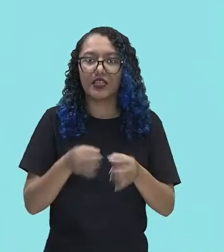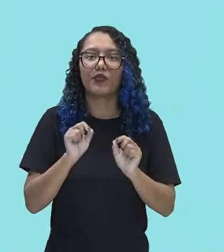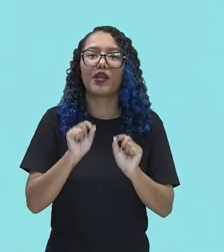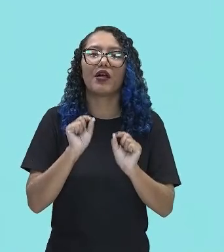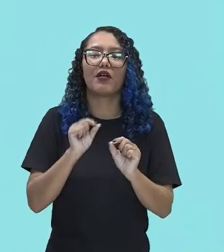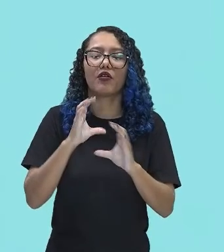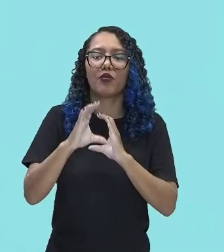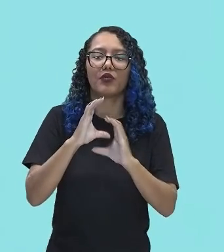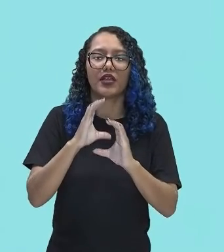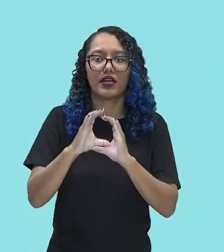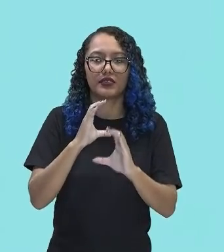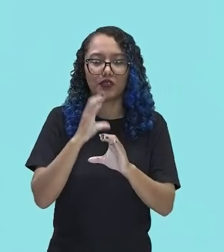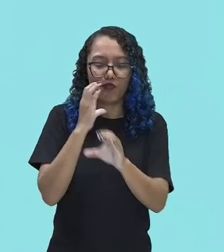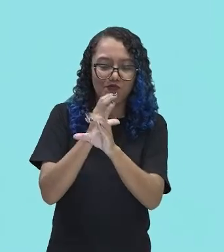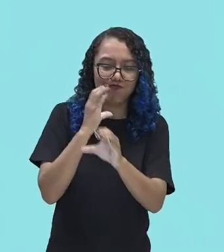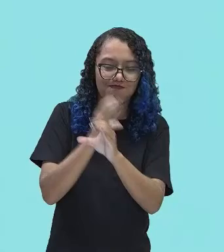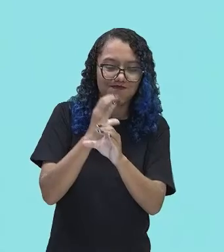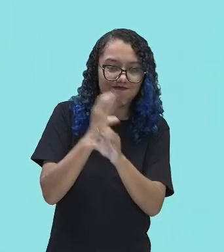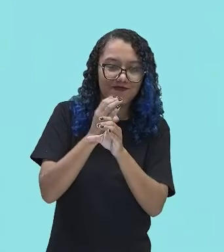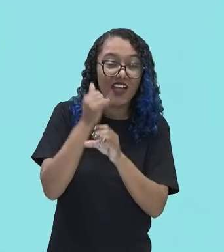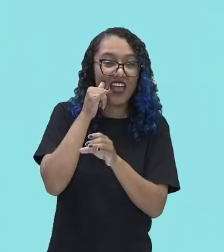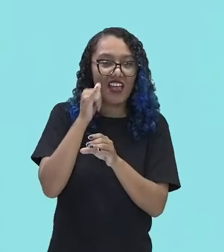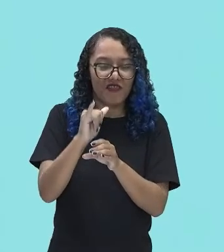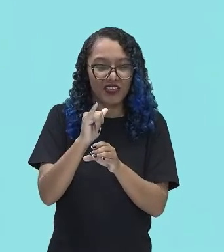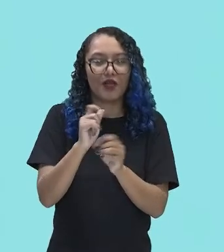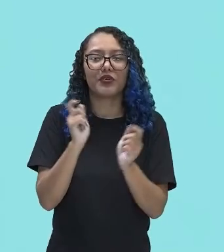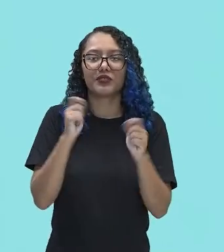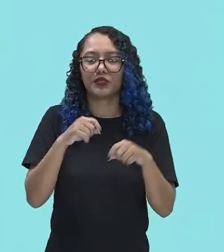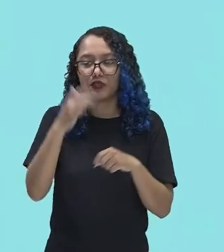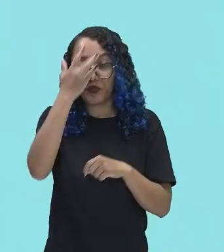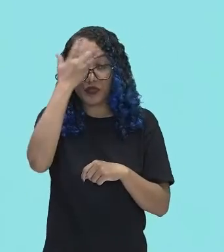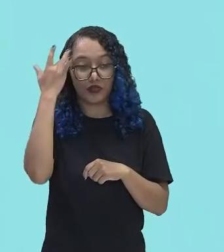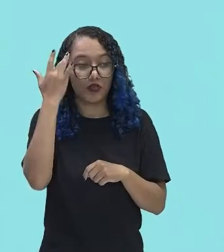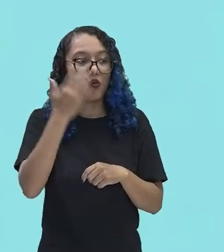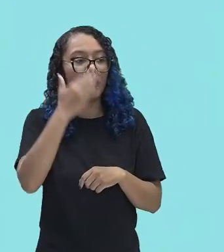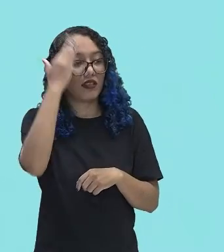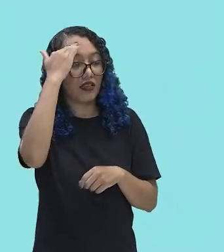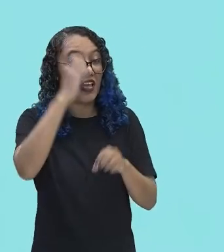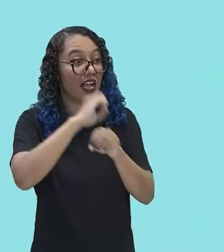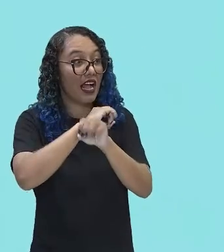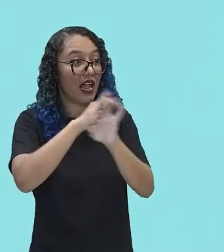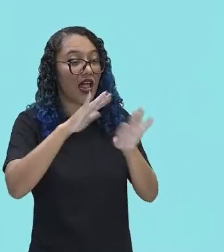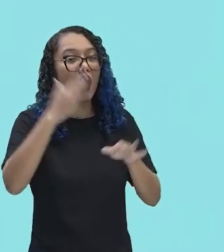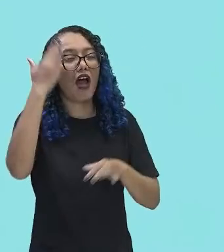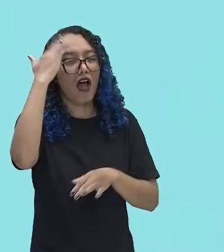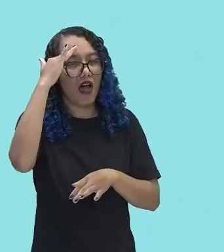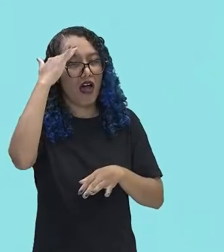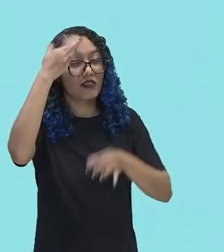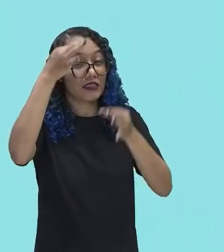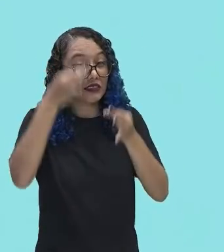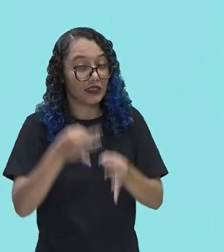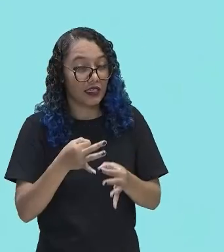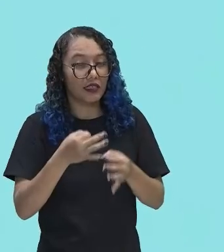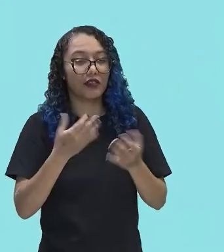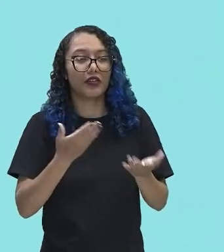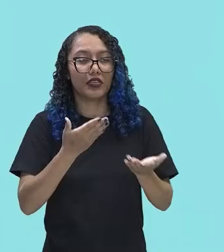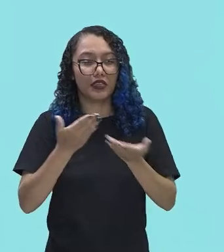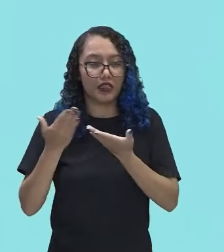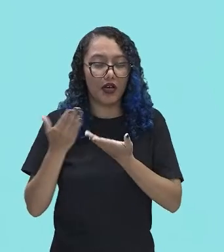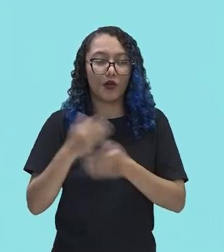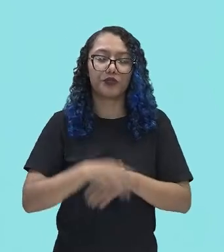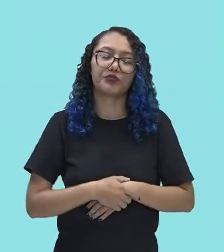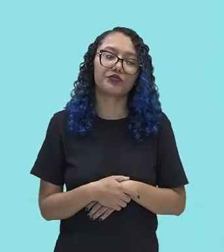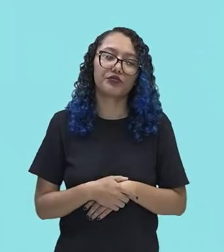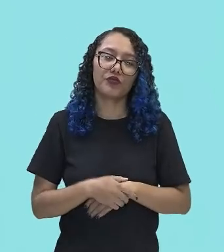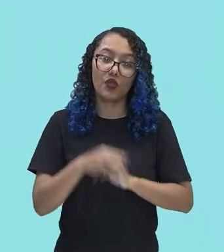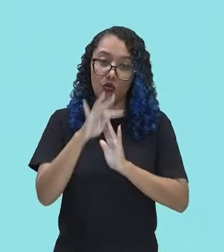a pessoa entenda perfeitamente o que eu estou solicitando. Nesse caso aí, dá para entender perfeitamente o que os